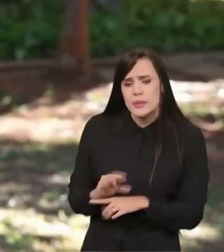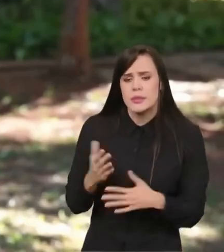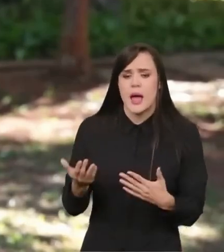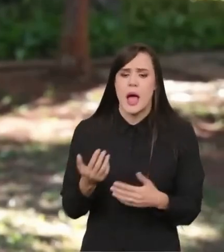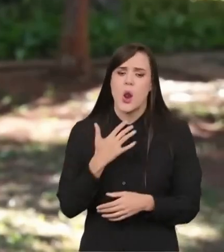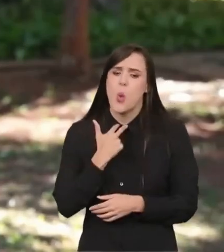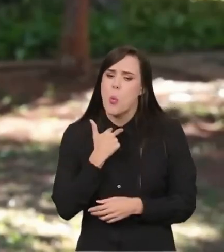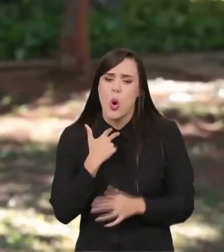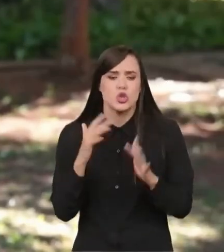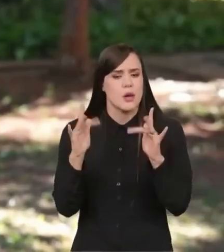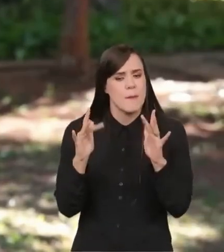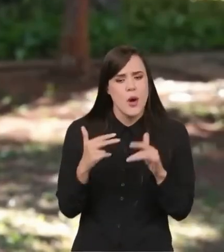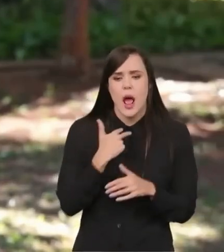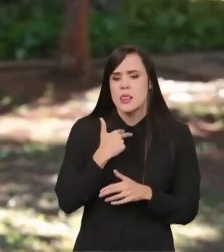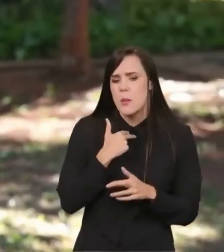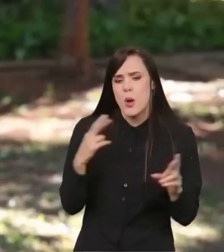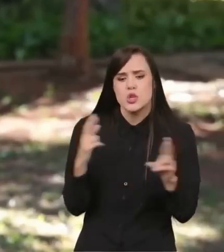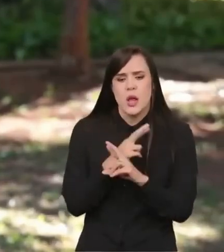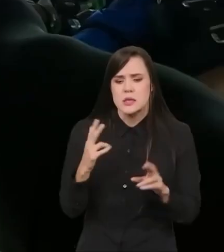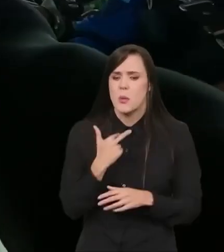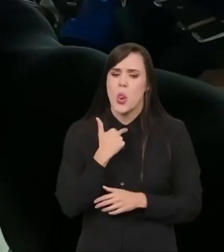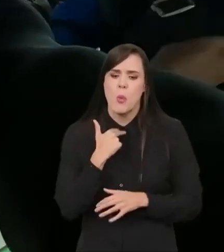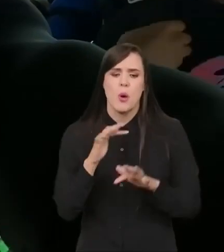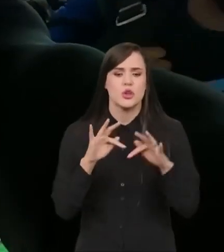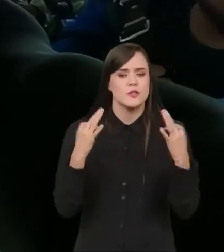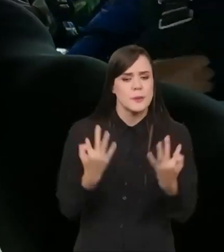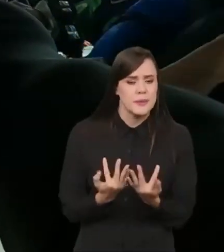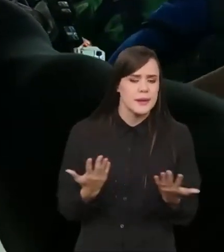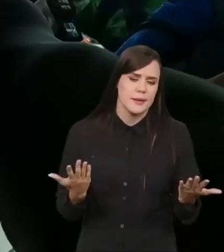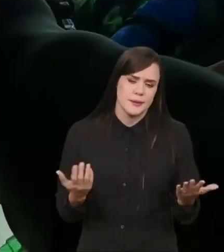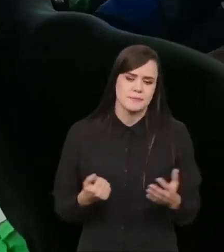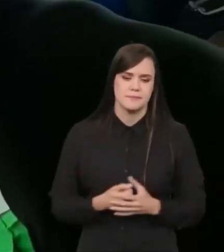não pode namorar, ele não pode ter relações, ele não pode ter uma família.